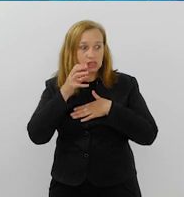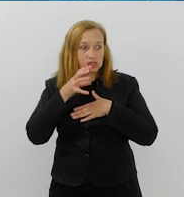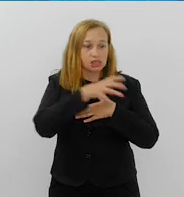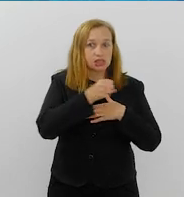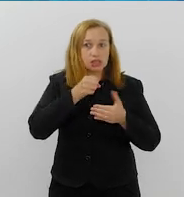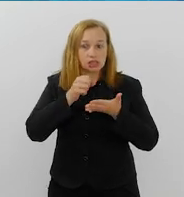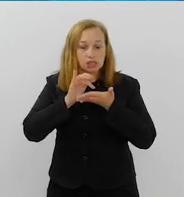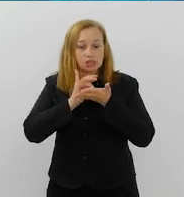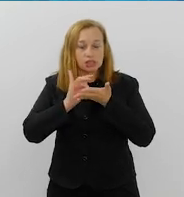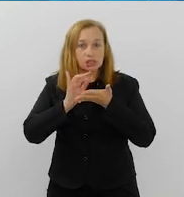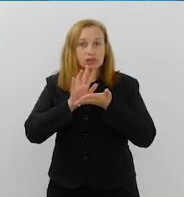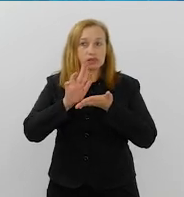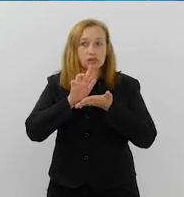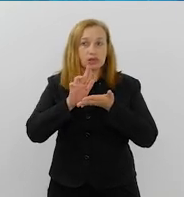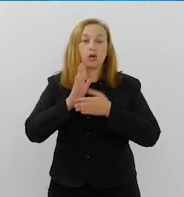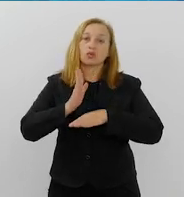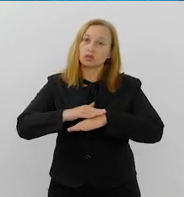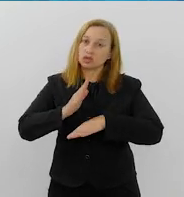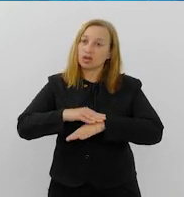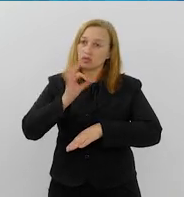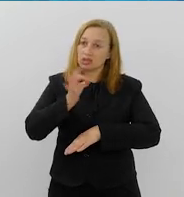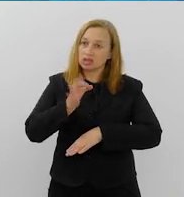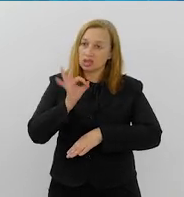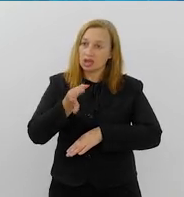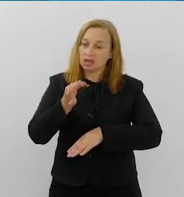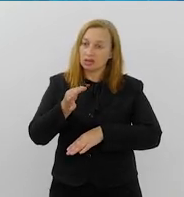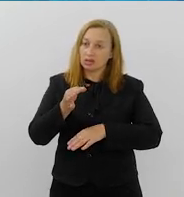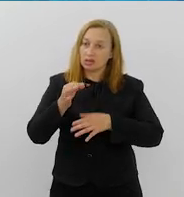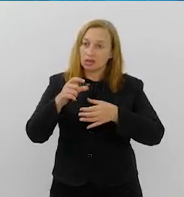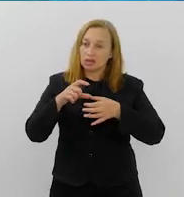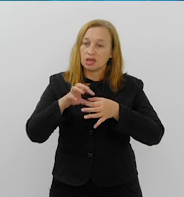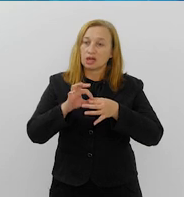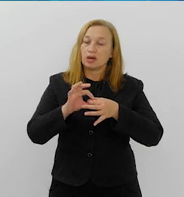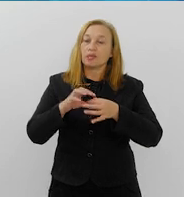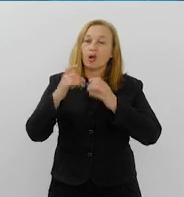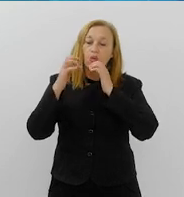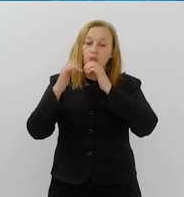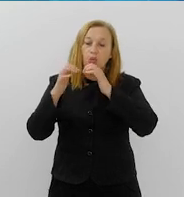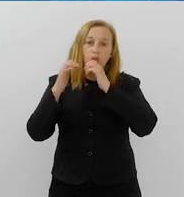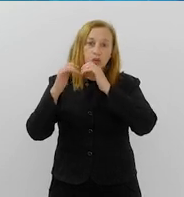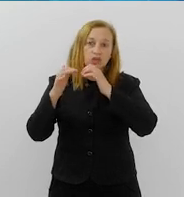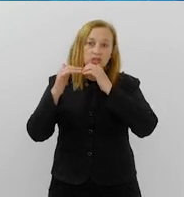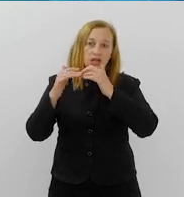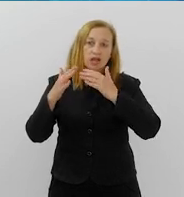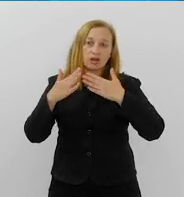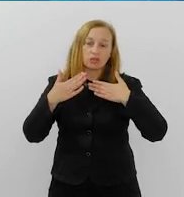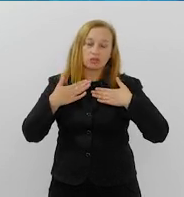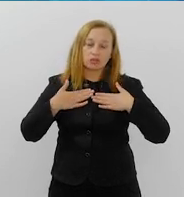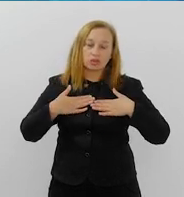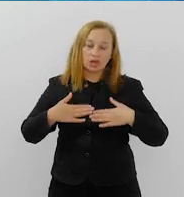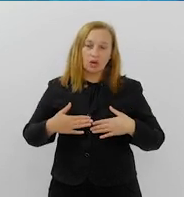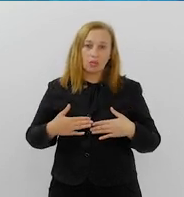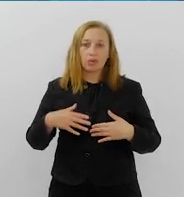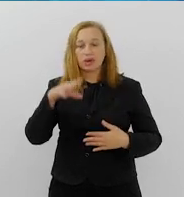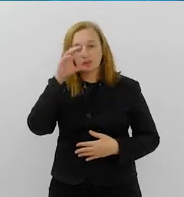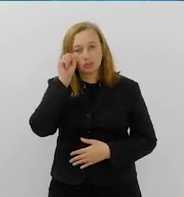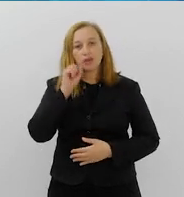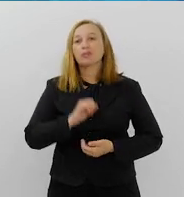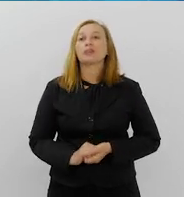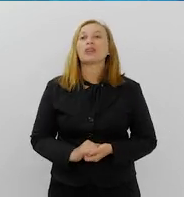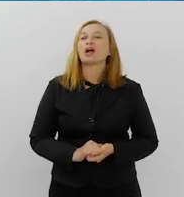Então, o tempo ideal seria esse, da desconexão para o cérebro se autorregular e conseguir